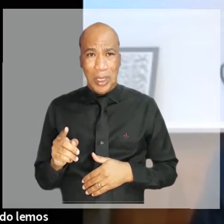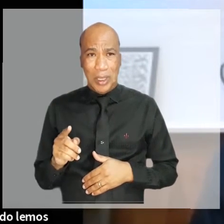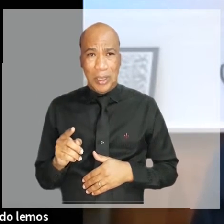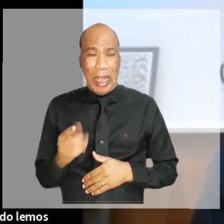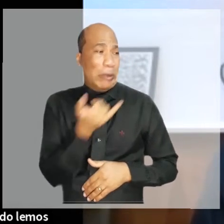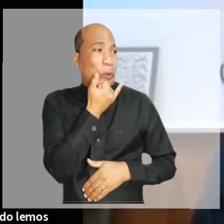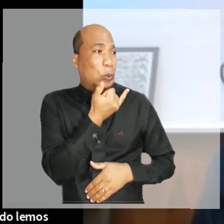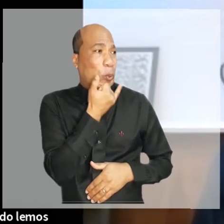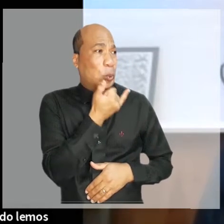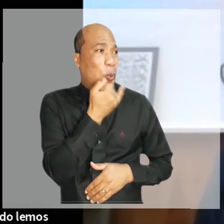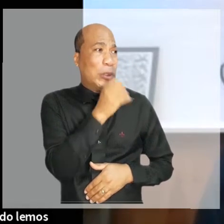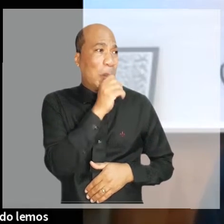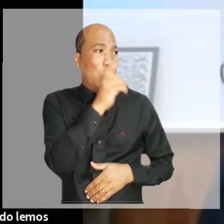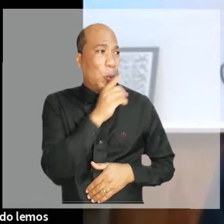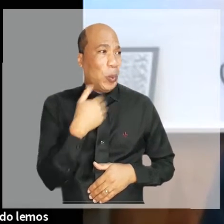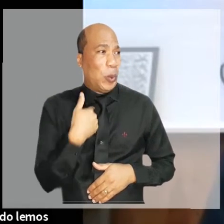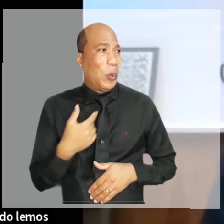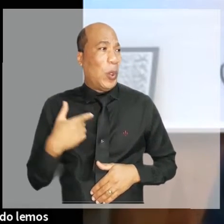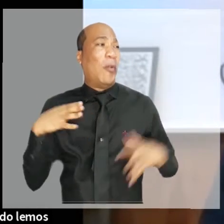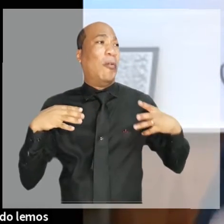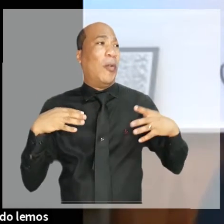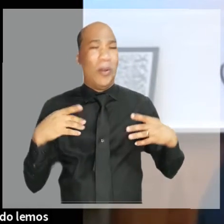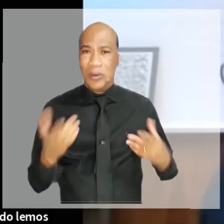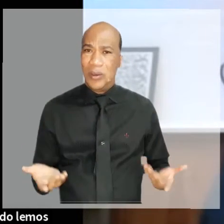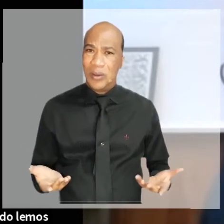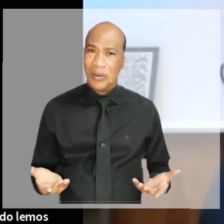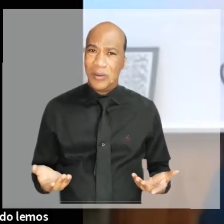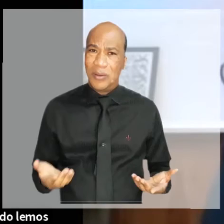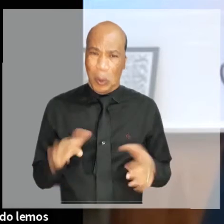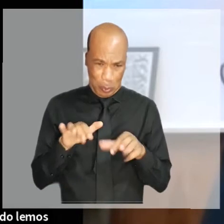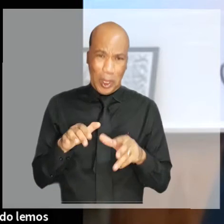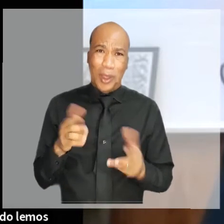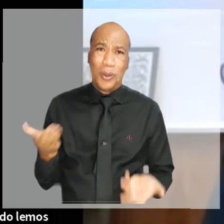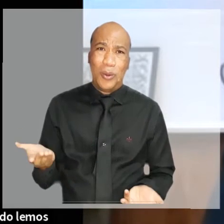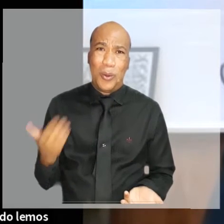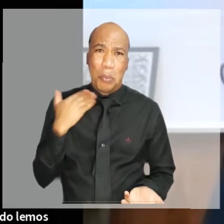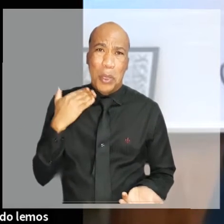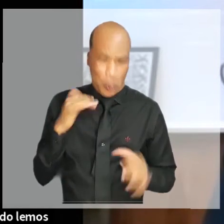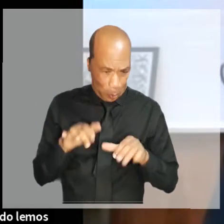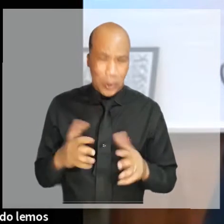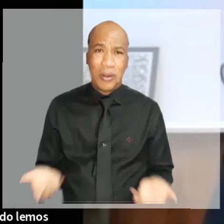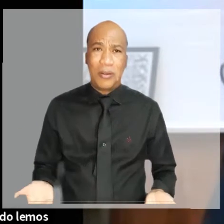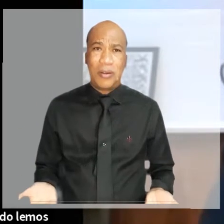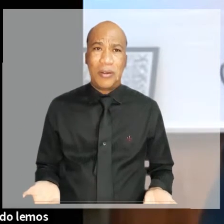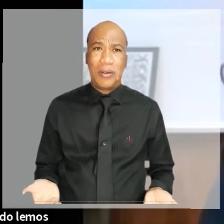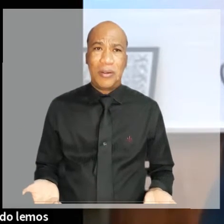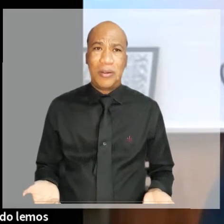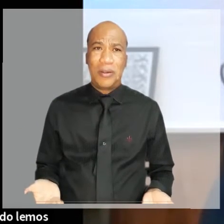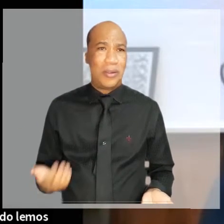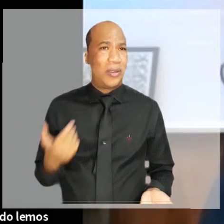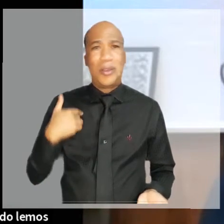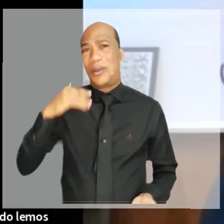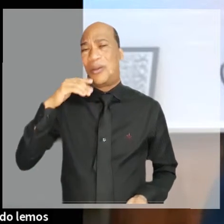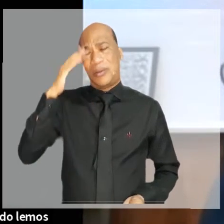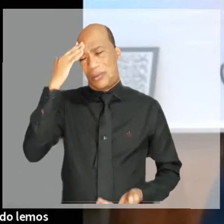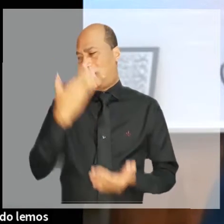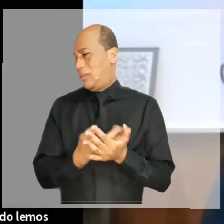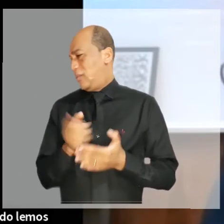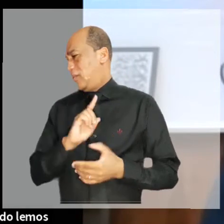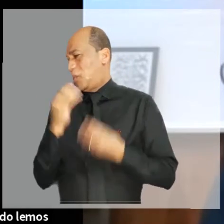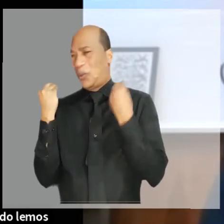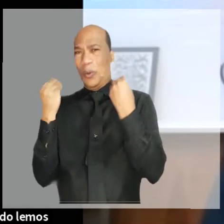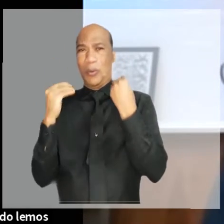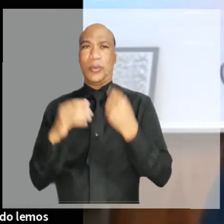agora culminando no seu lançamento agora. Nos 2 primeiros dias de lançamento do Pix, ele